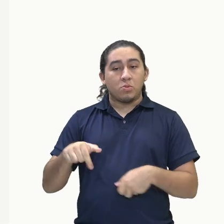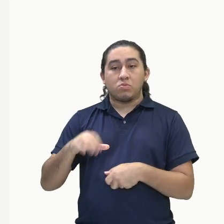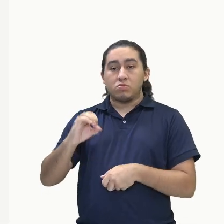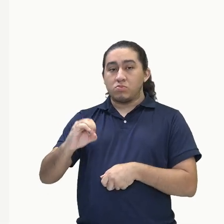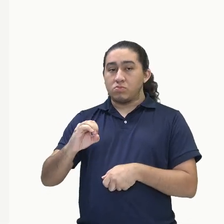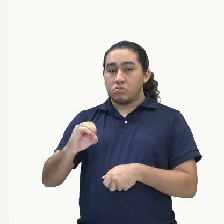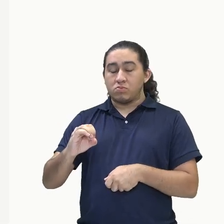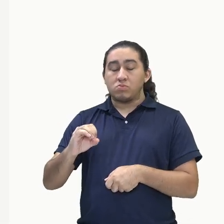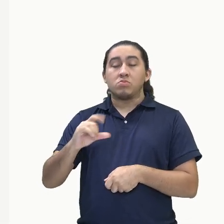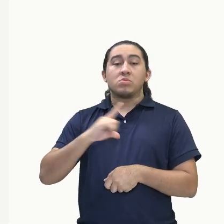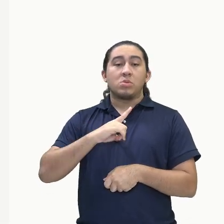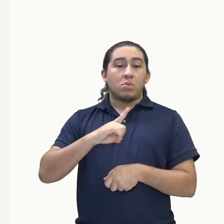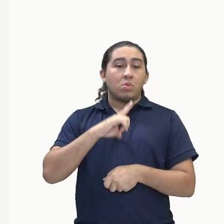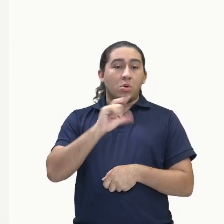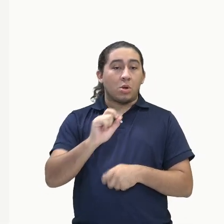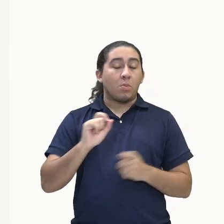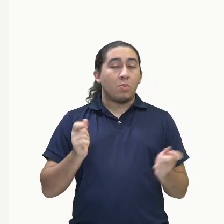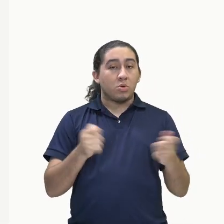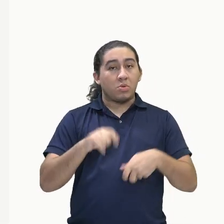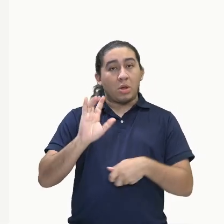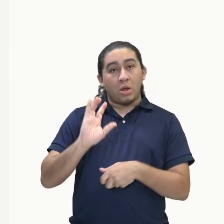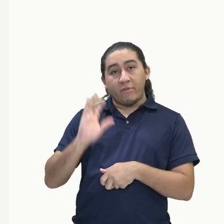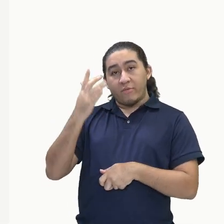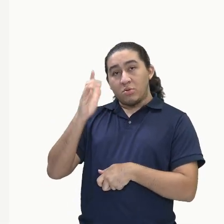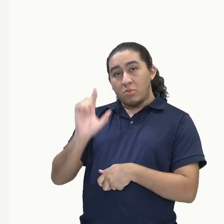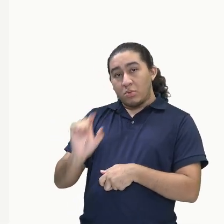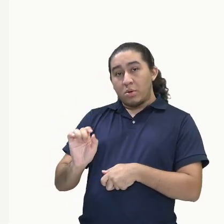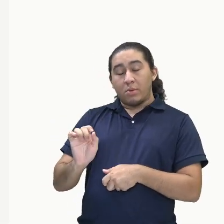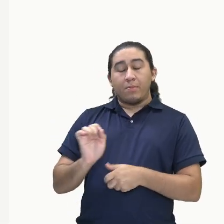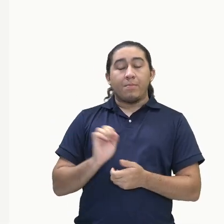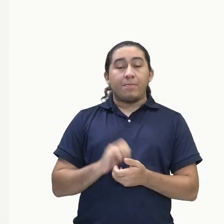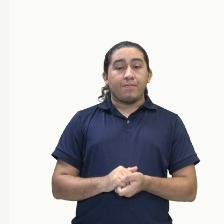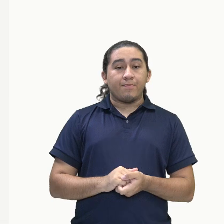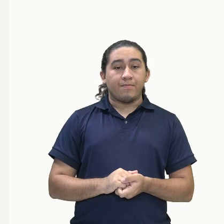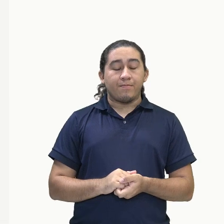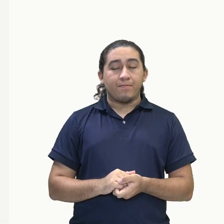nós podemos dizer que ele é um evento